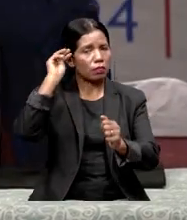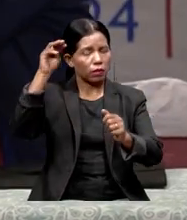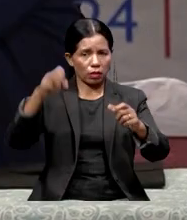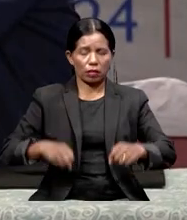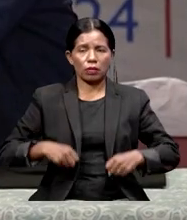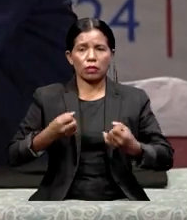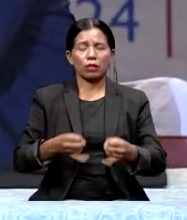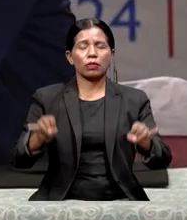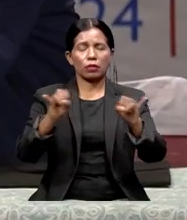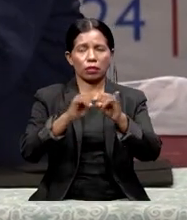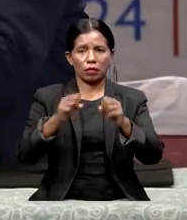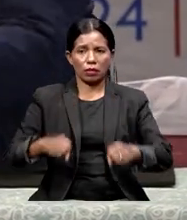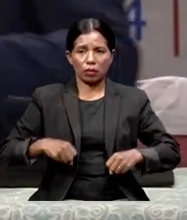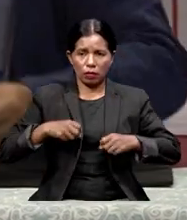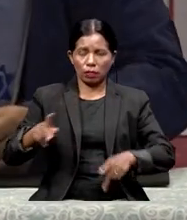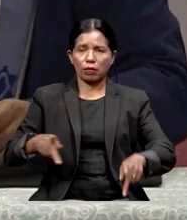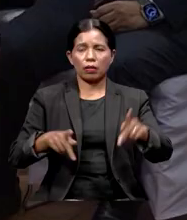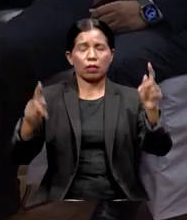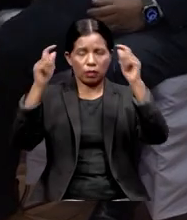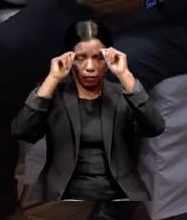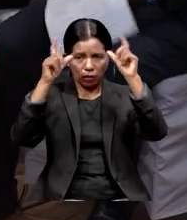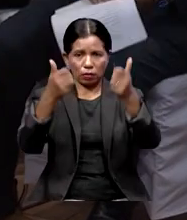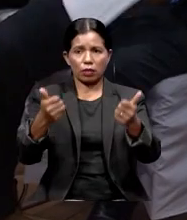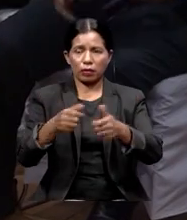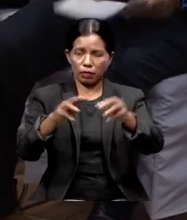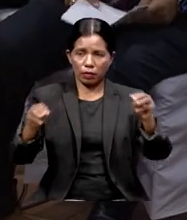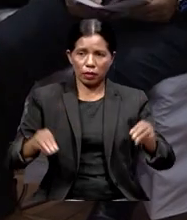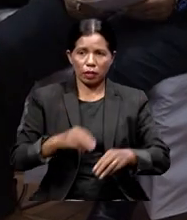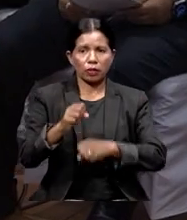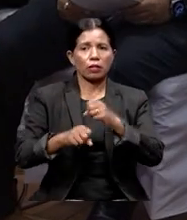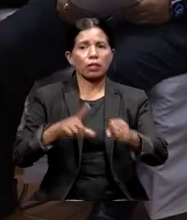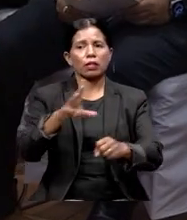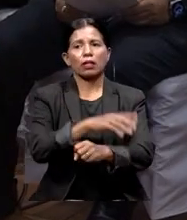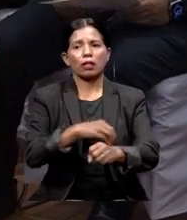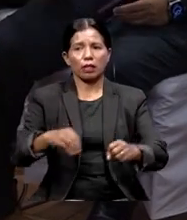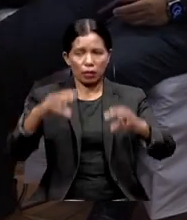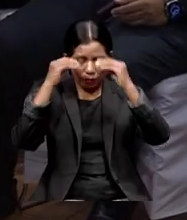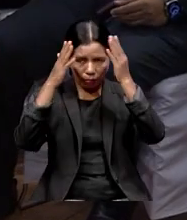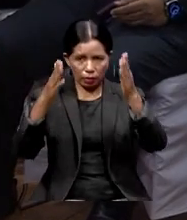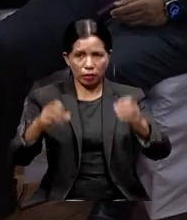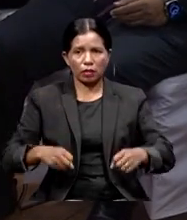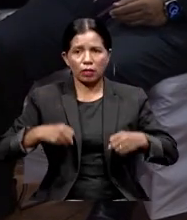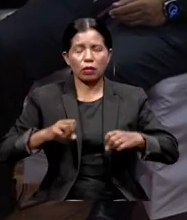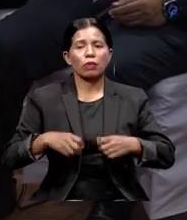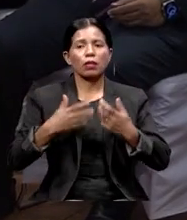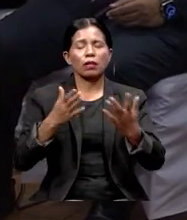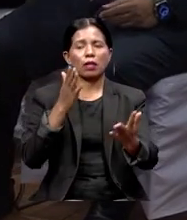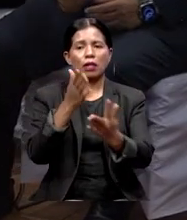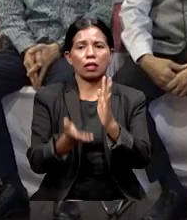Instituto Nacional de Saúde Pública Timor-Leste, Autoridade Município, Sociedade Civil, no Profissional Saúde Sira, o insabele a ser